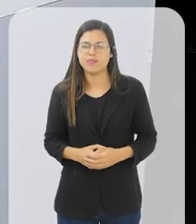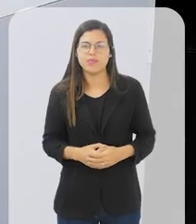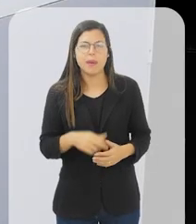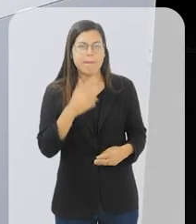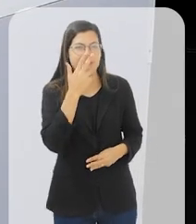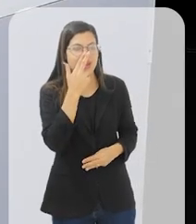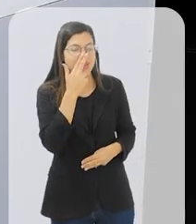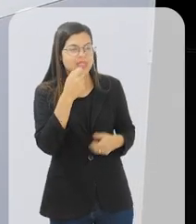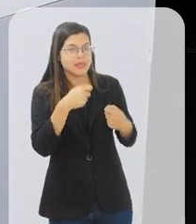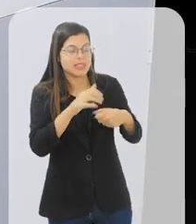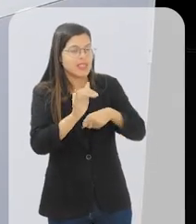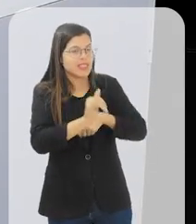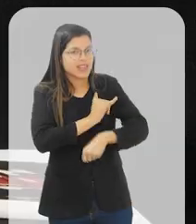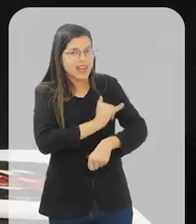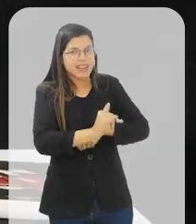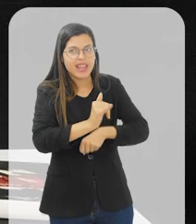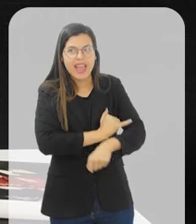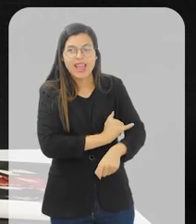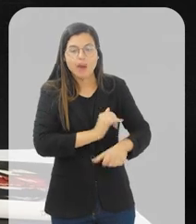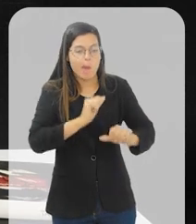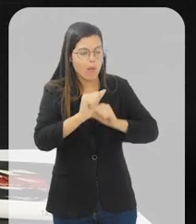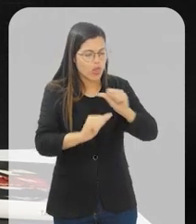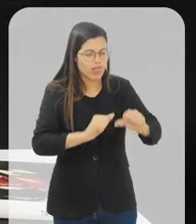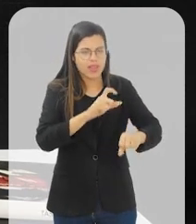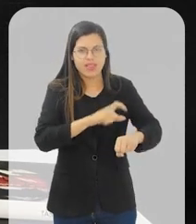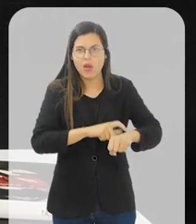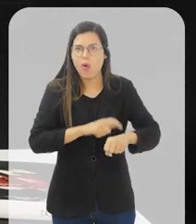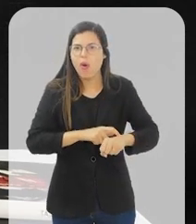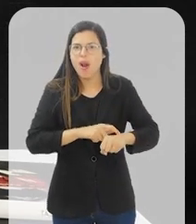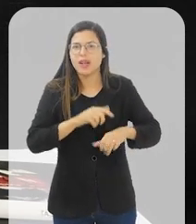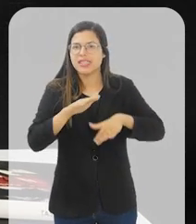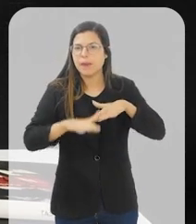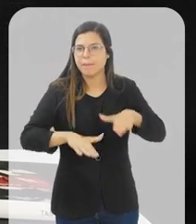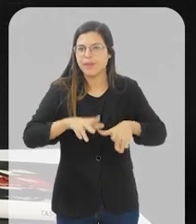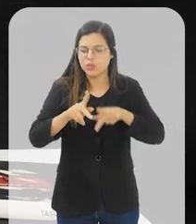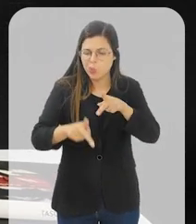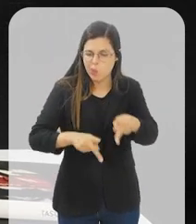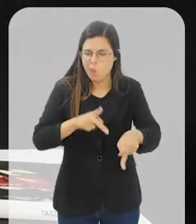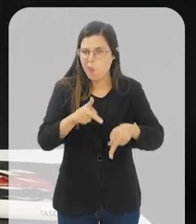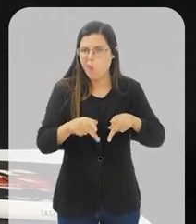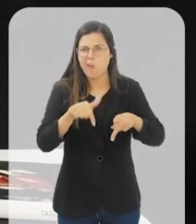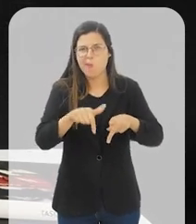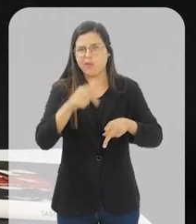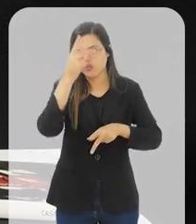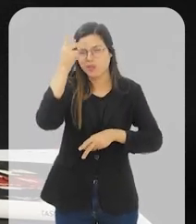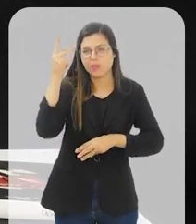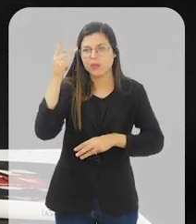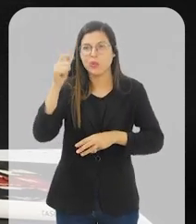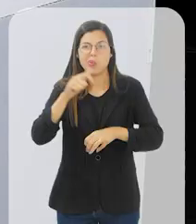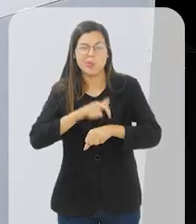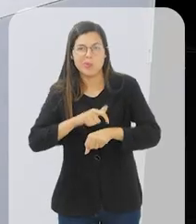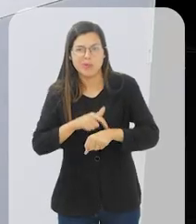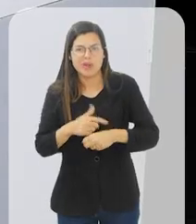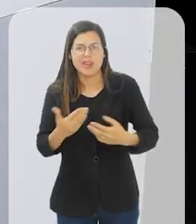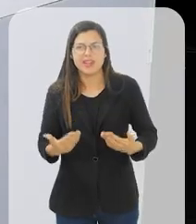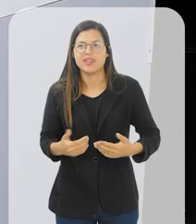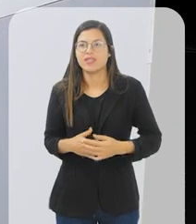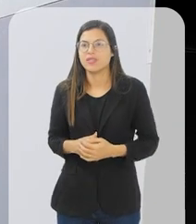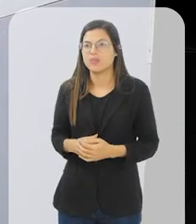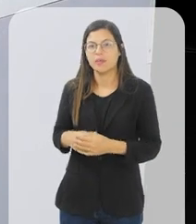entre aspas, é do improviso, né? Olha, vamos mudar aqui. Vai depender do público, do momento, vamos no começo, vamos no meio, aí você tem